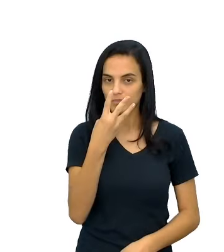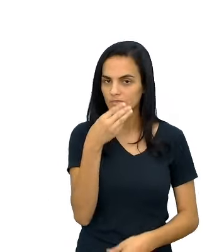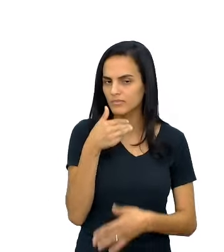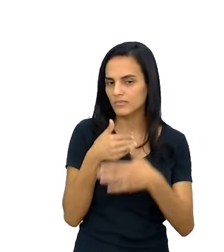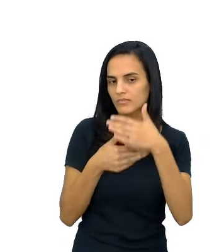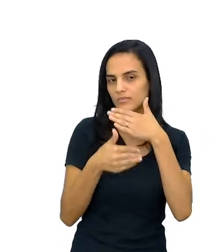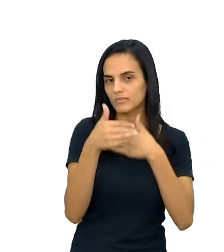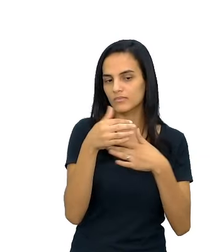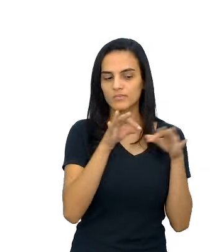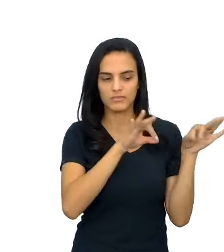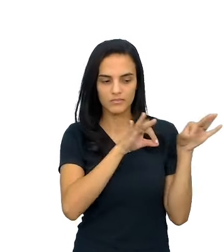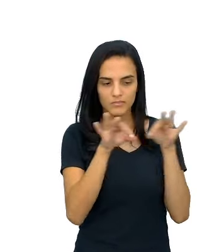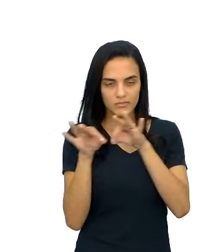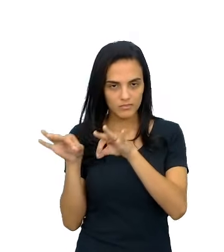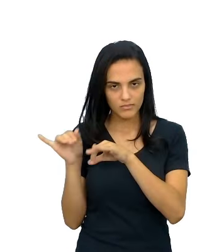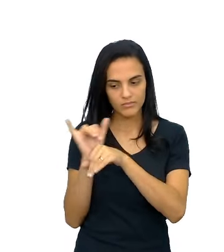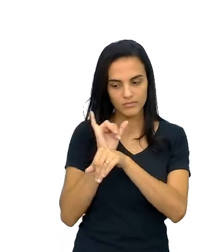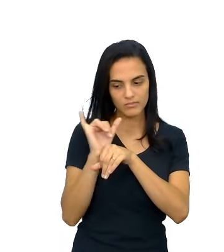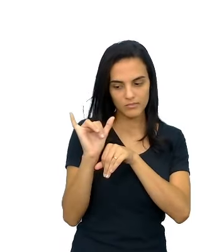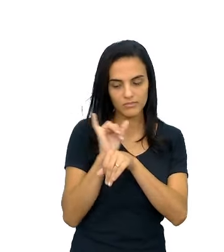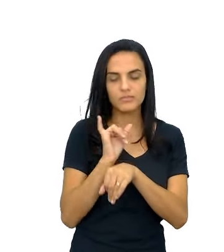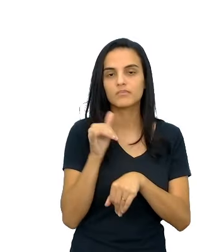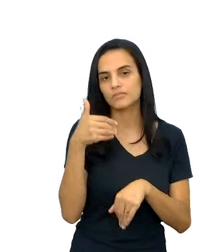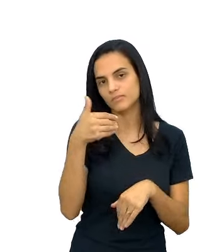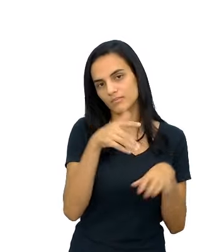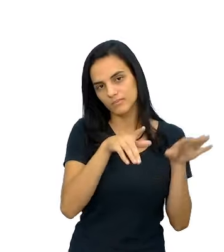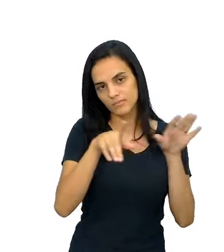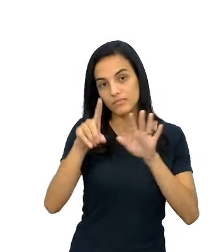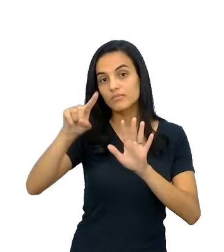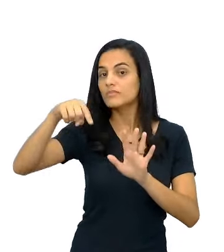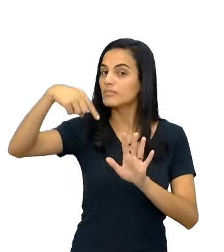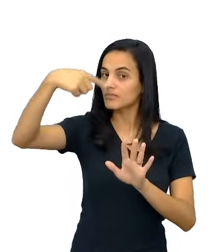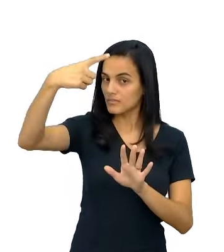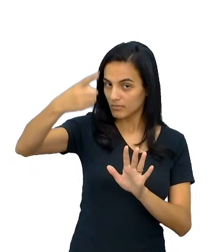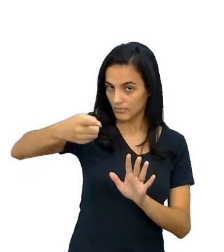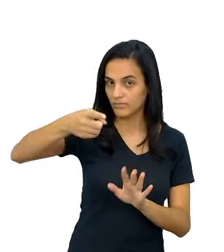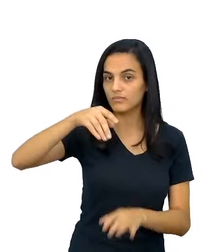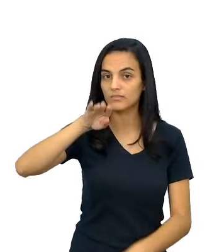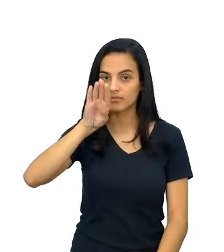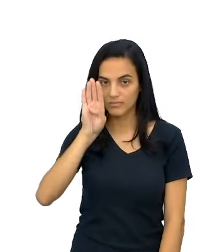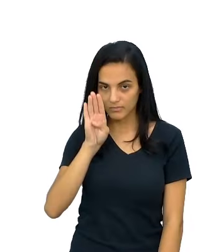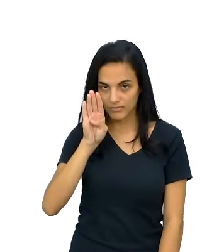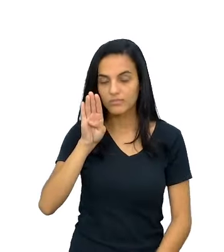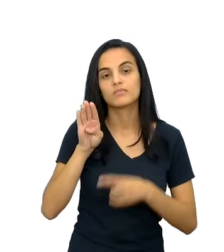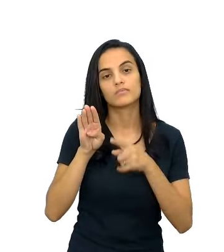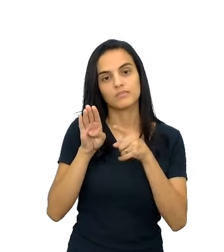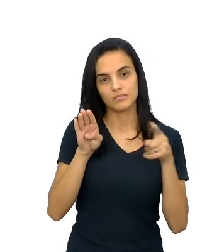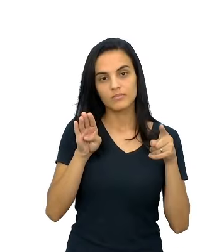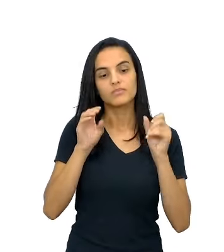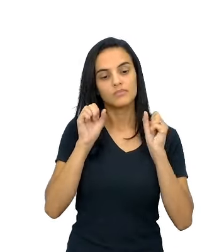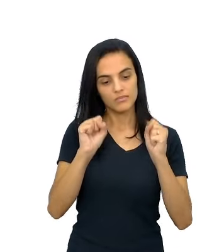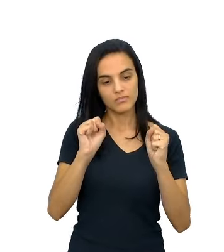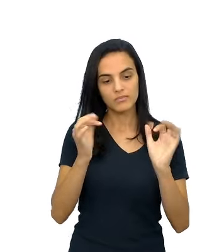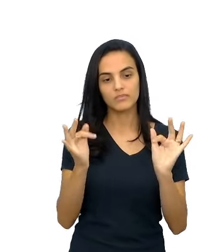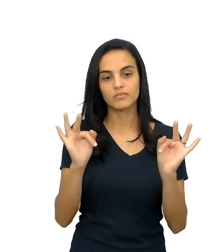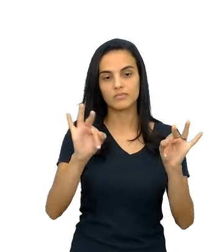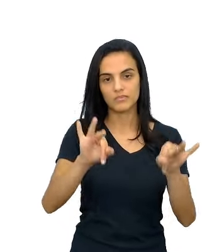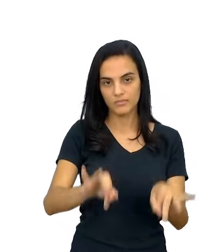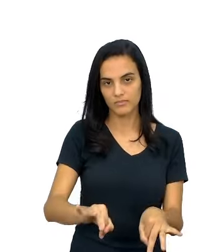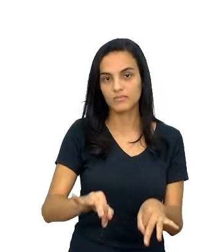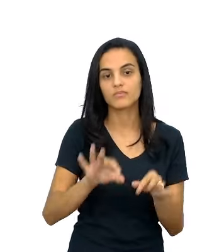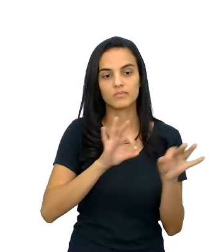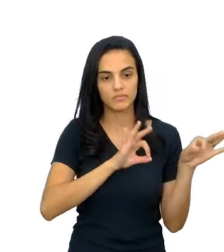a elaborar as estratégias para que na semana que vem, na semana B, vocês possam finalizar